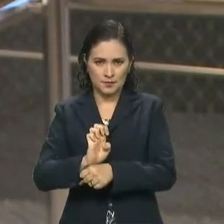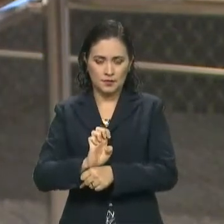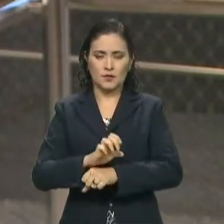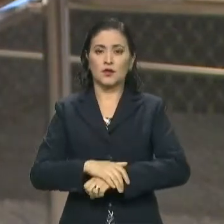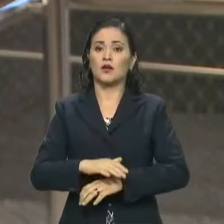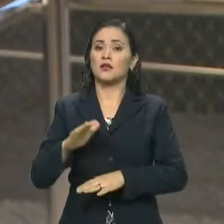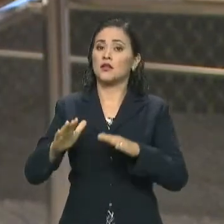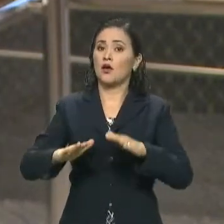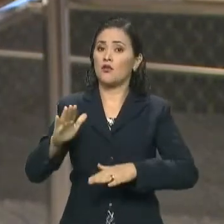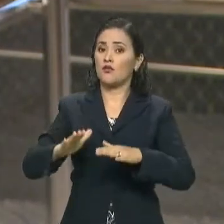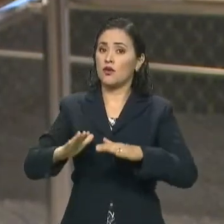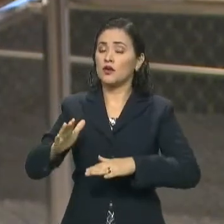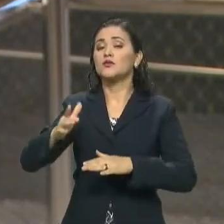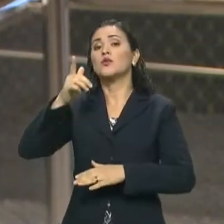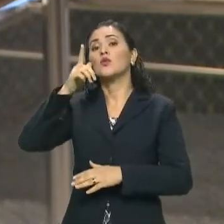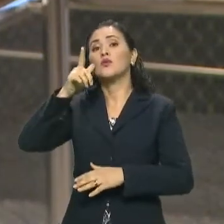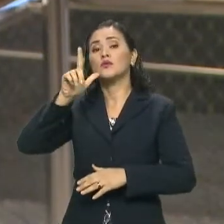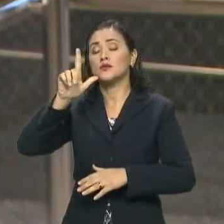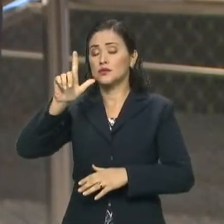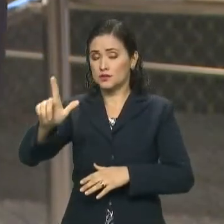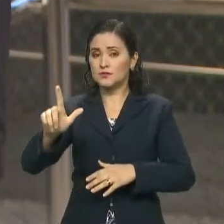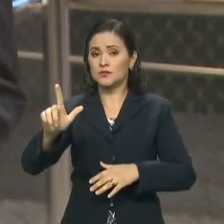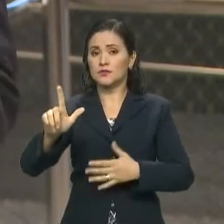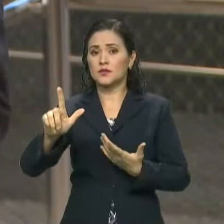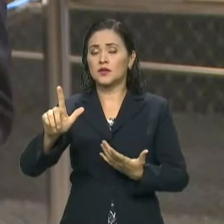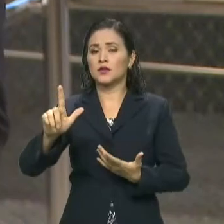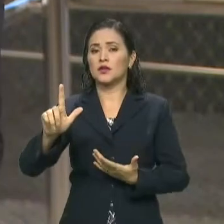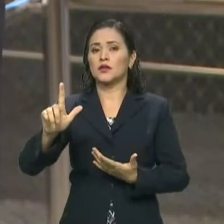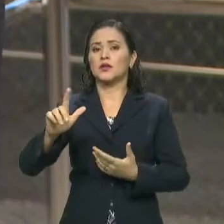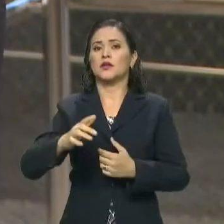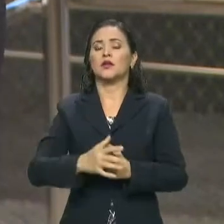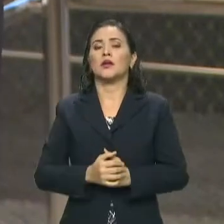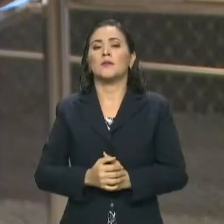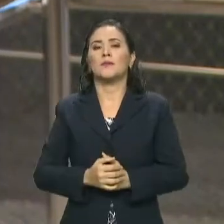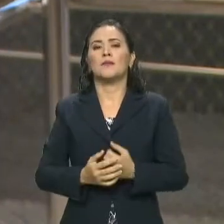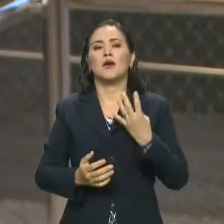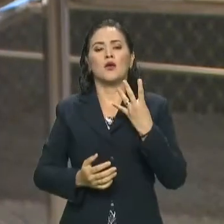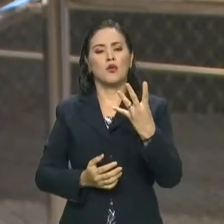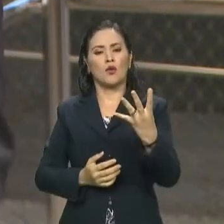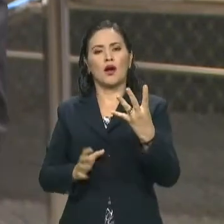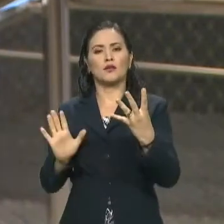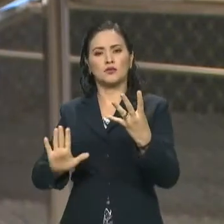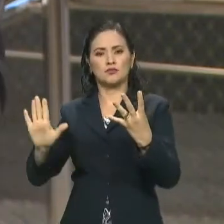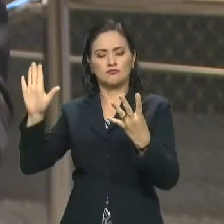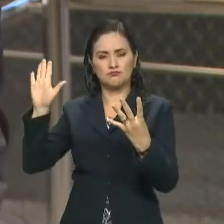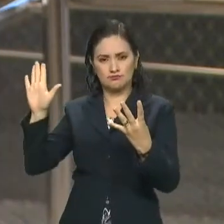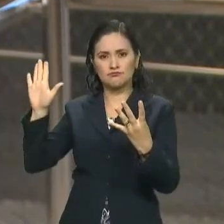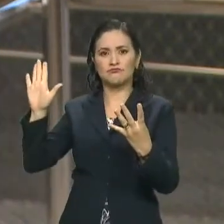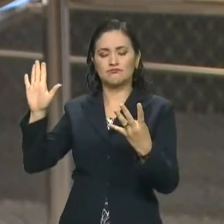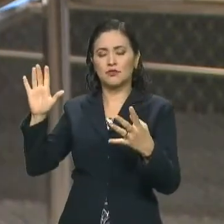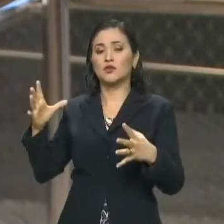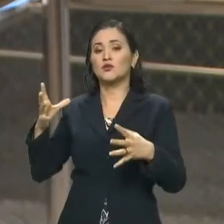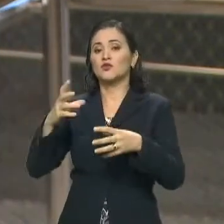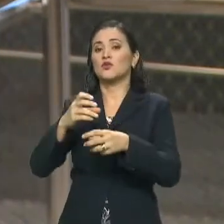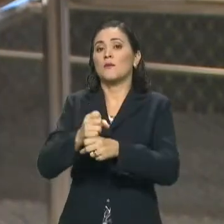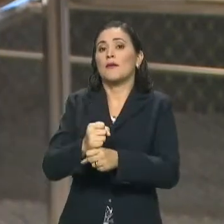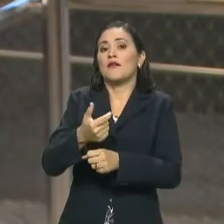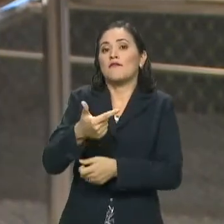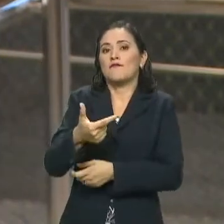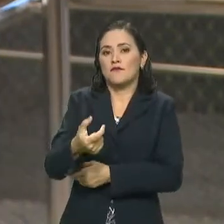de alcançarmos, talvez na vinda do nosso presidente, mais 4 candidaturas, o que totalizaria